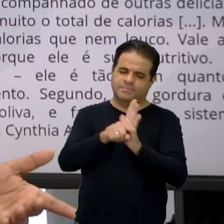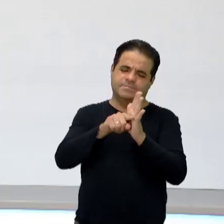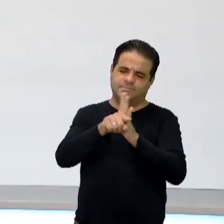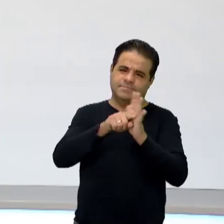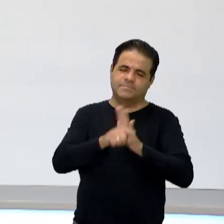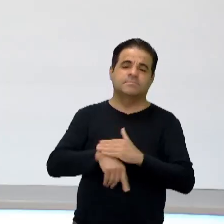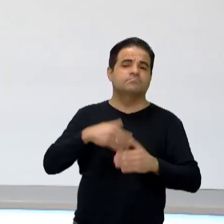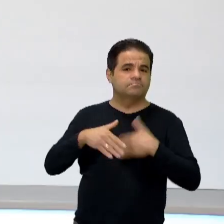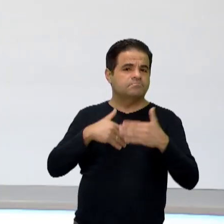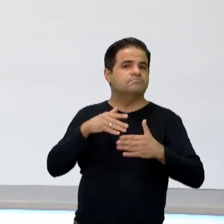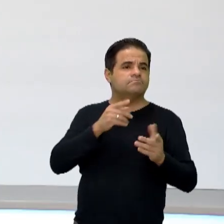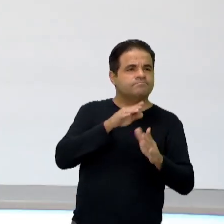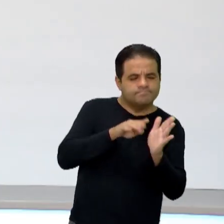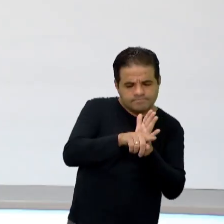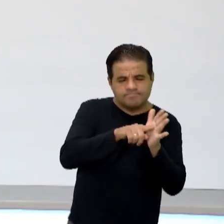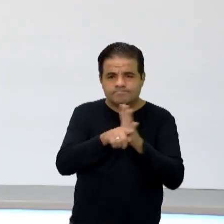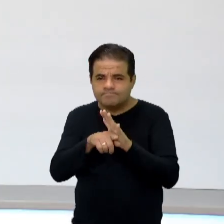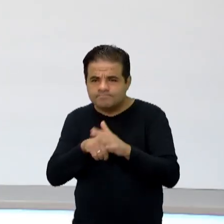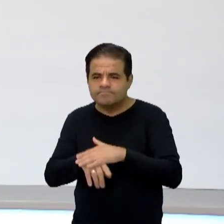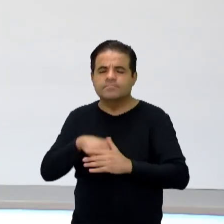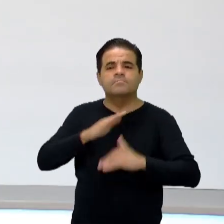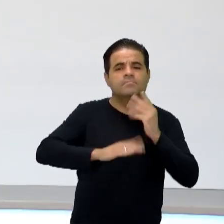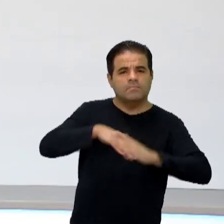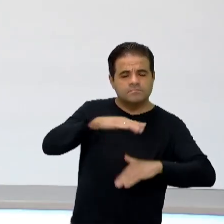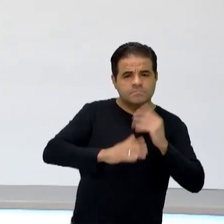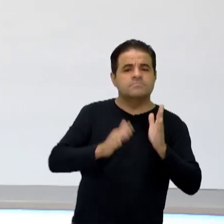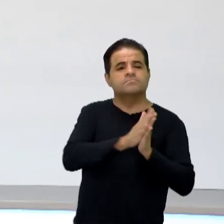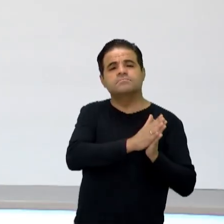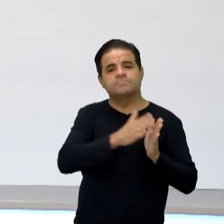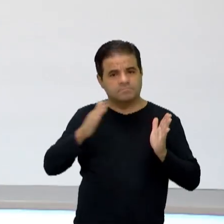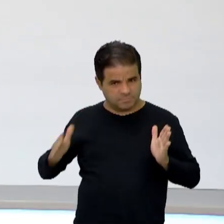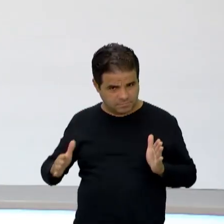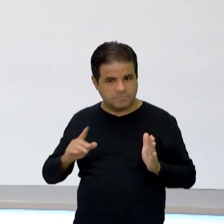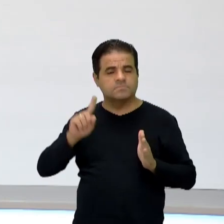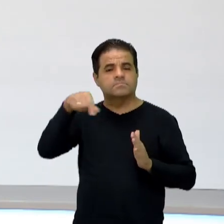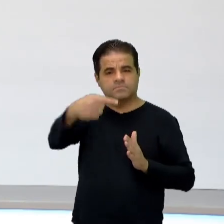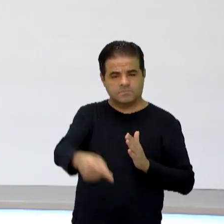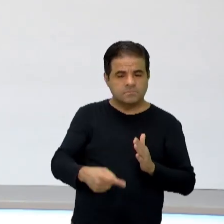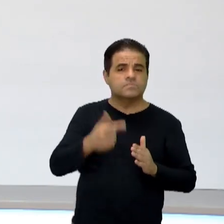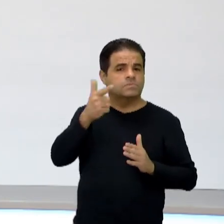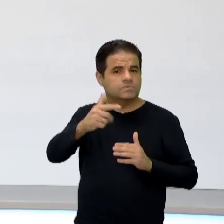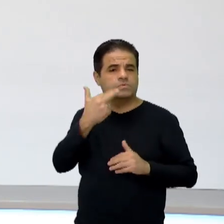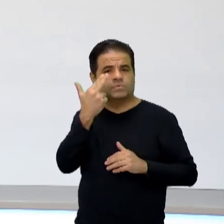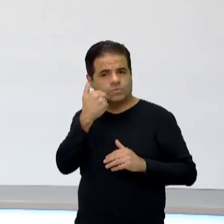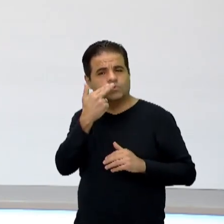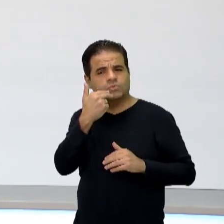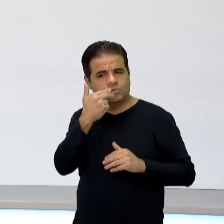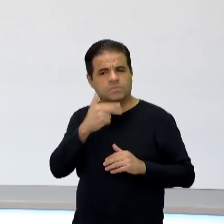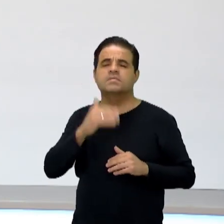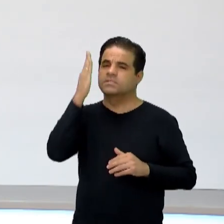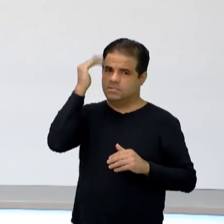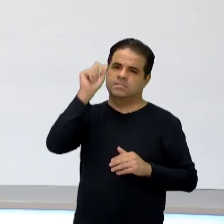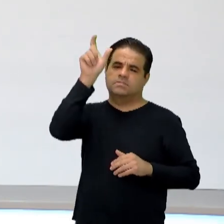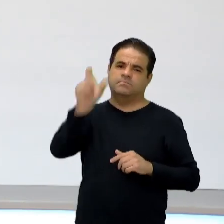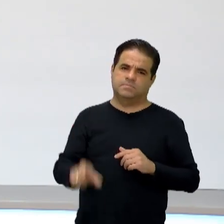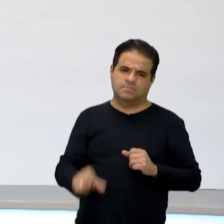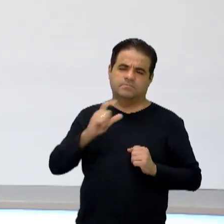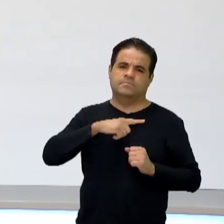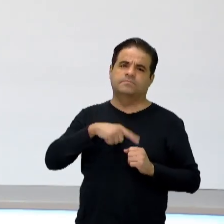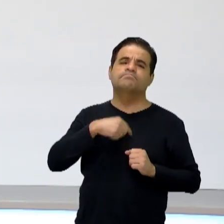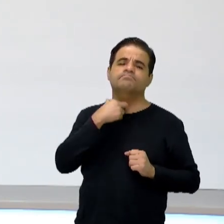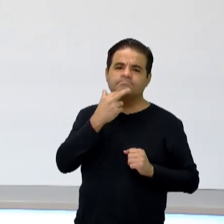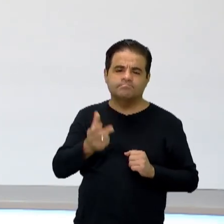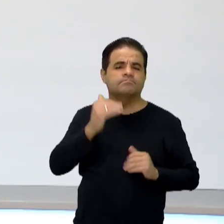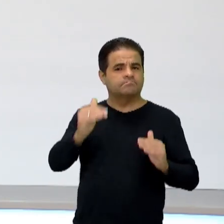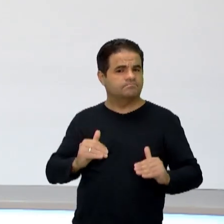Isso, foi em fontes confiáveis. Sim. Quem fala primeiro é um químico e depois uma nutricionista. Sim. Então, já sabemos que tem aí uma voz